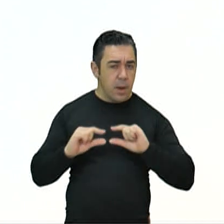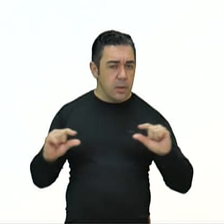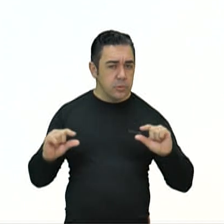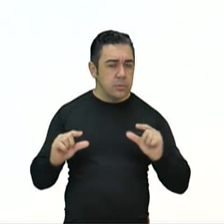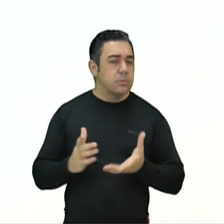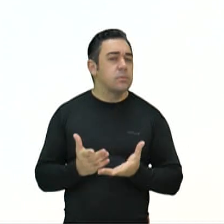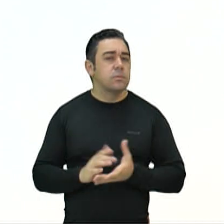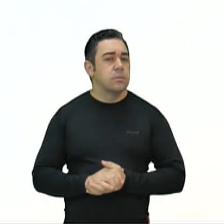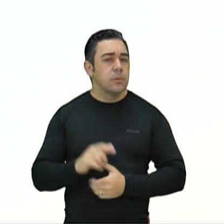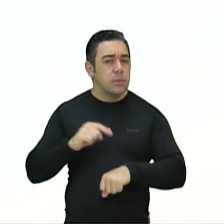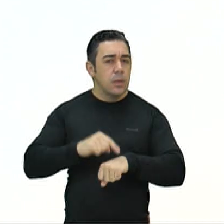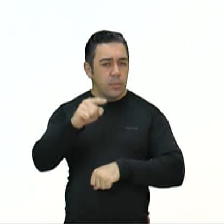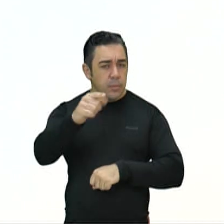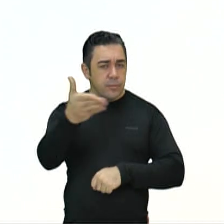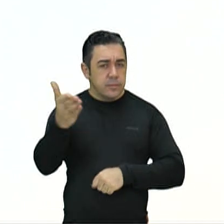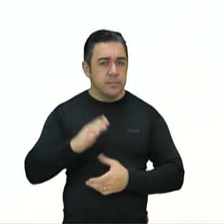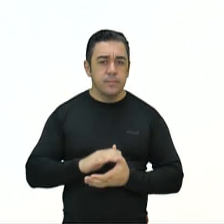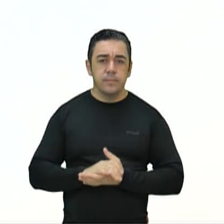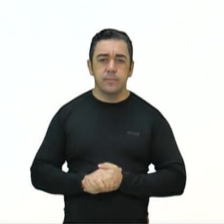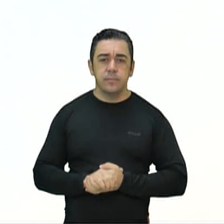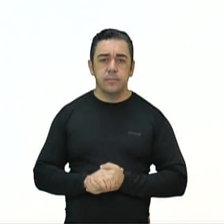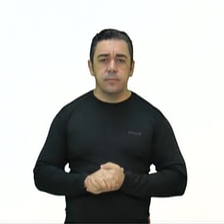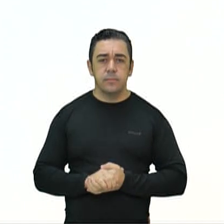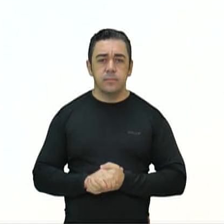Vamos dar um tempinho aí, já voltamos.